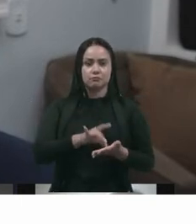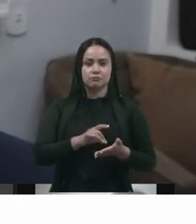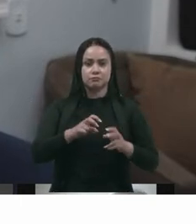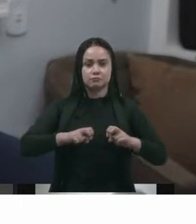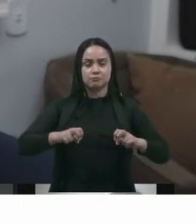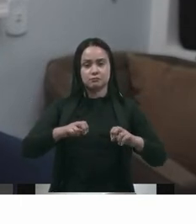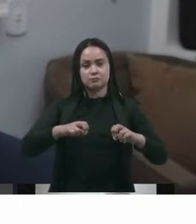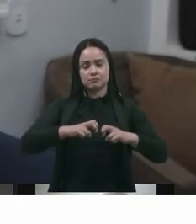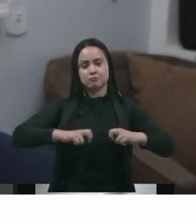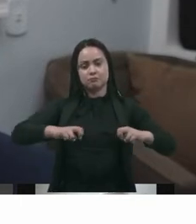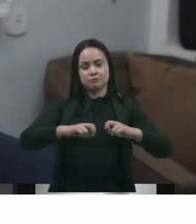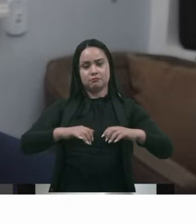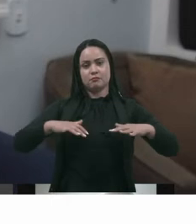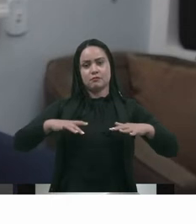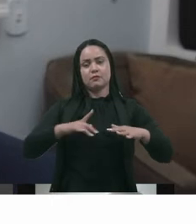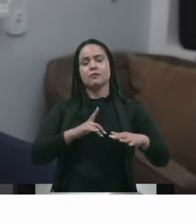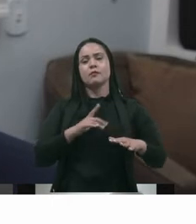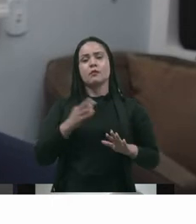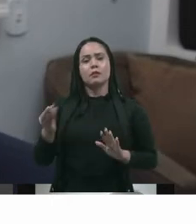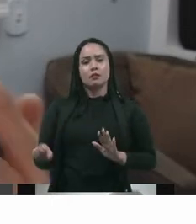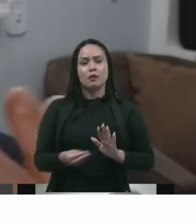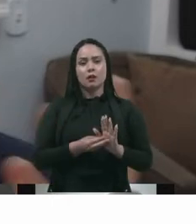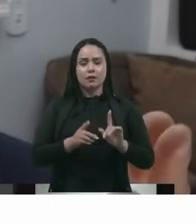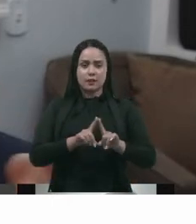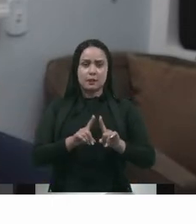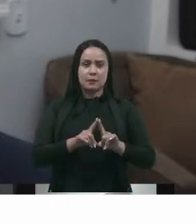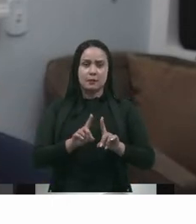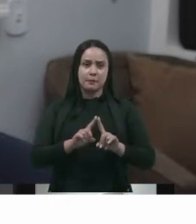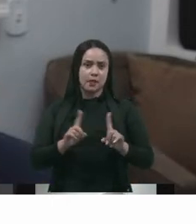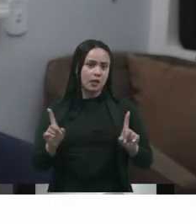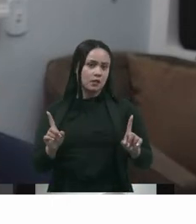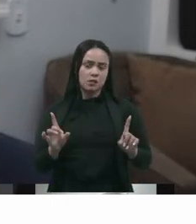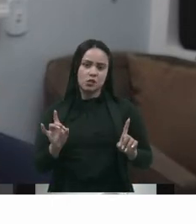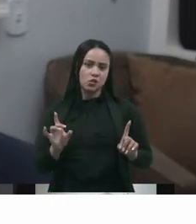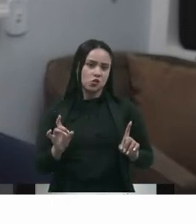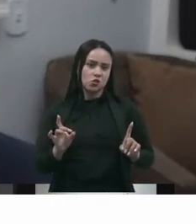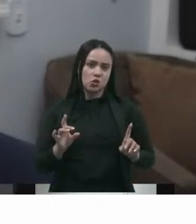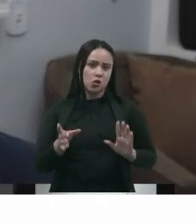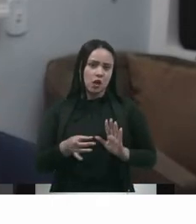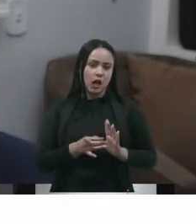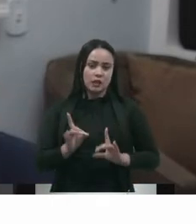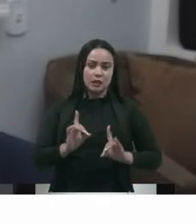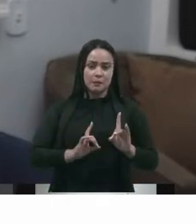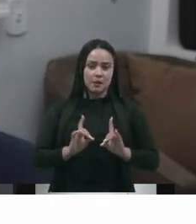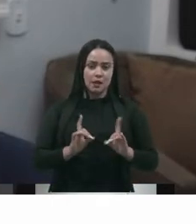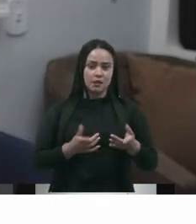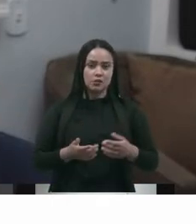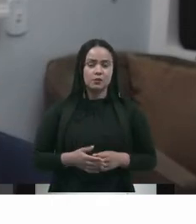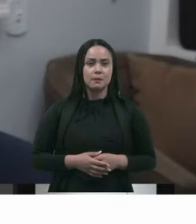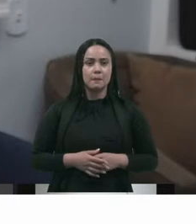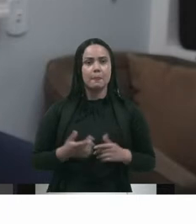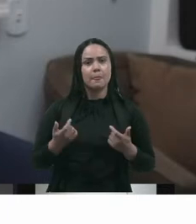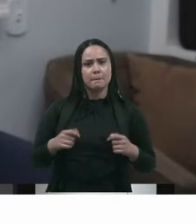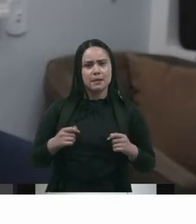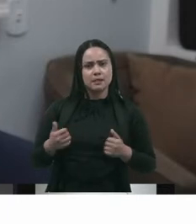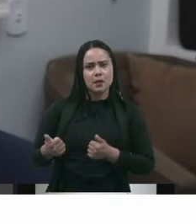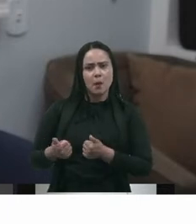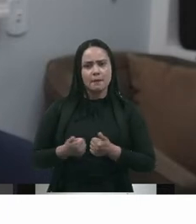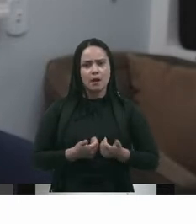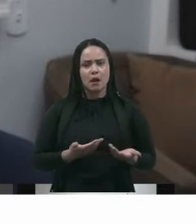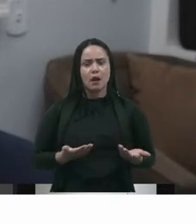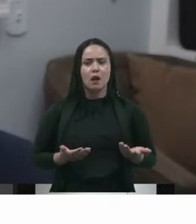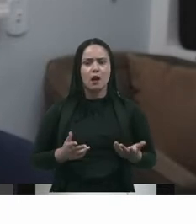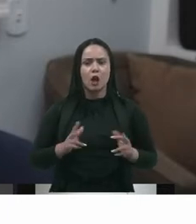Mas superando a questão de forma, que já foi trazida também, mas serve apenas para reavivar o debate, eu preciso acompanhar